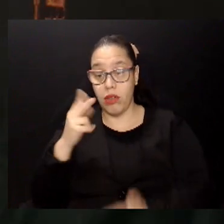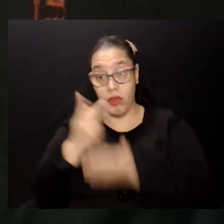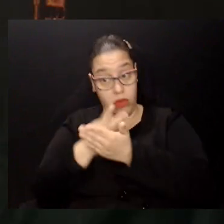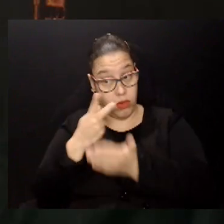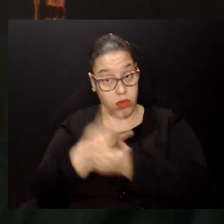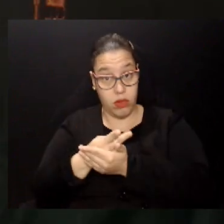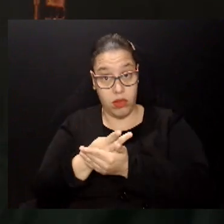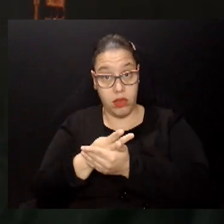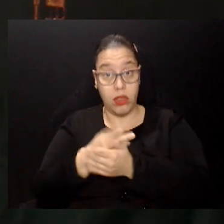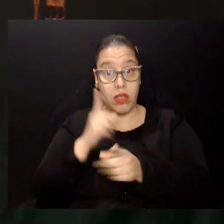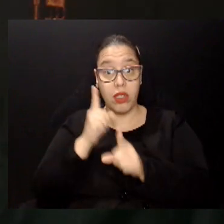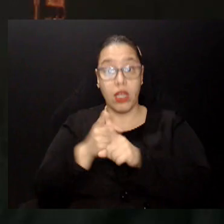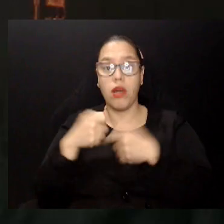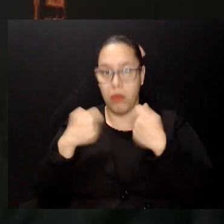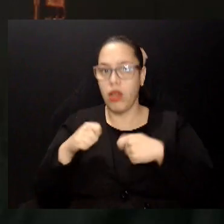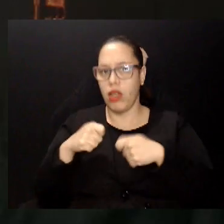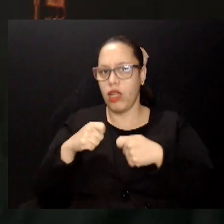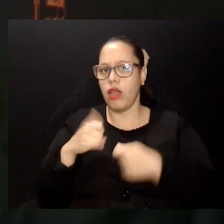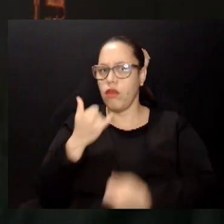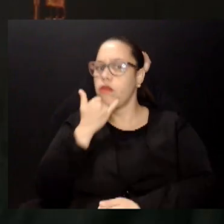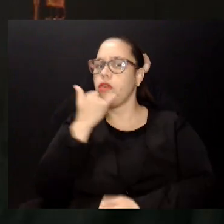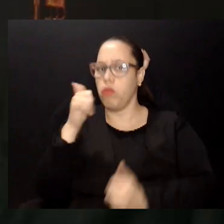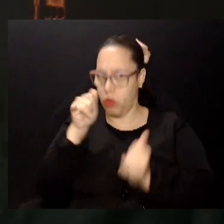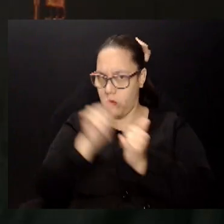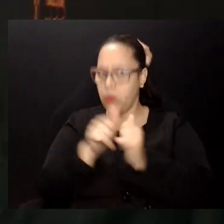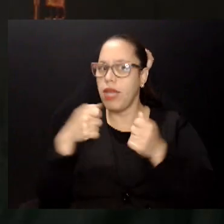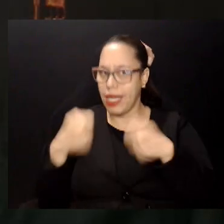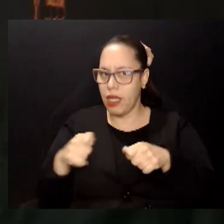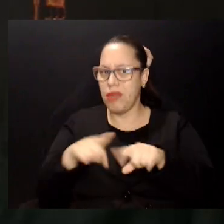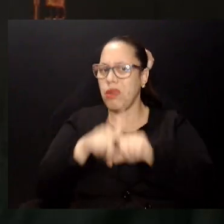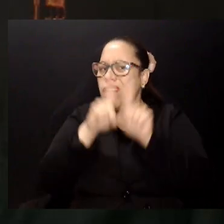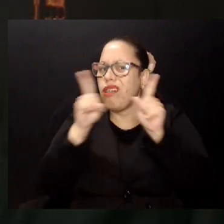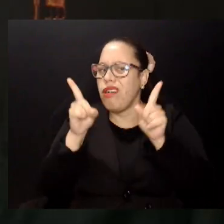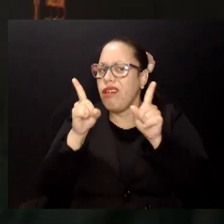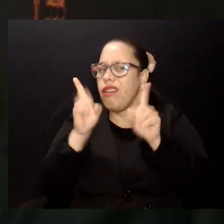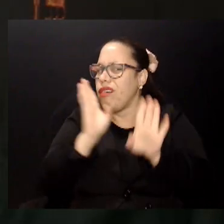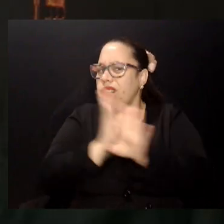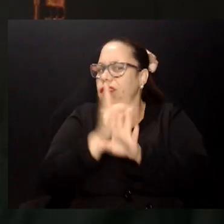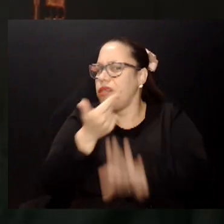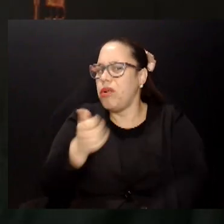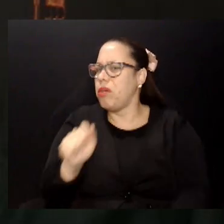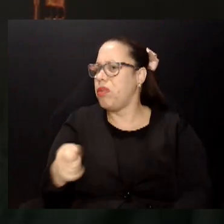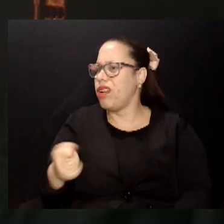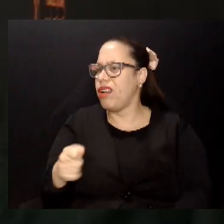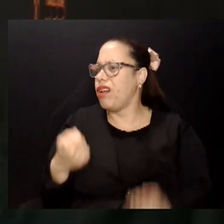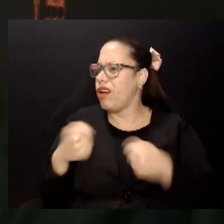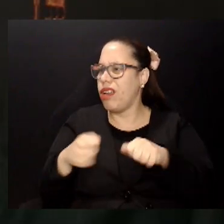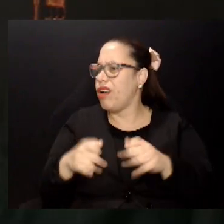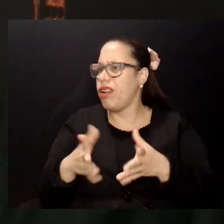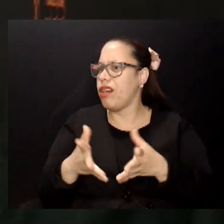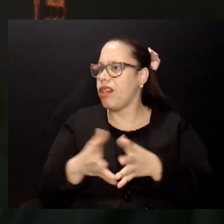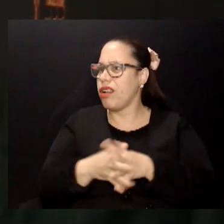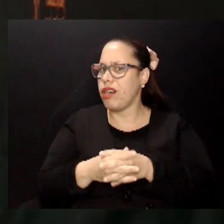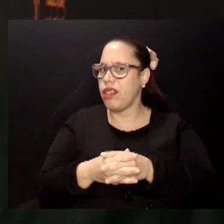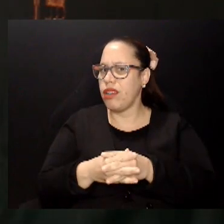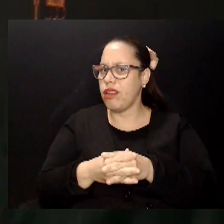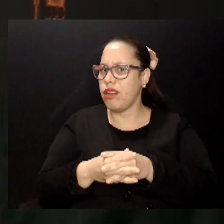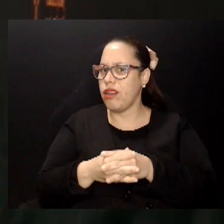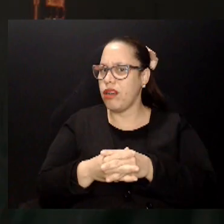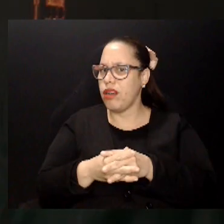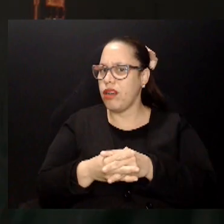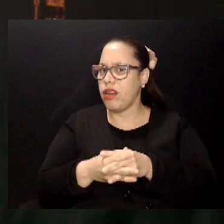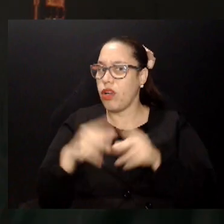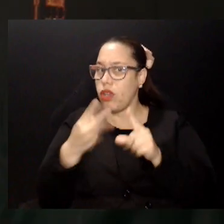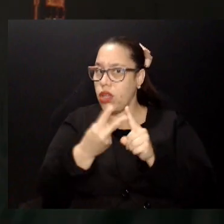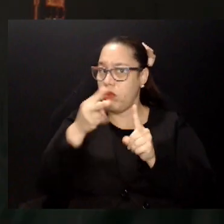a necessidade do pedido de desculpas, mas de repente também não existe, você simplesmente só deu o seu ponto de vista e